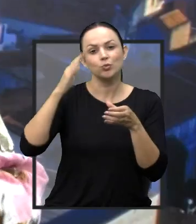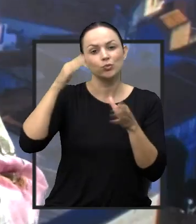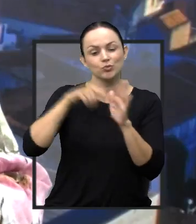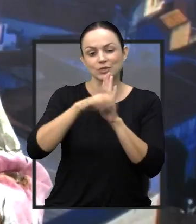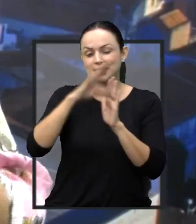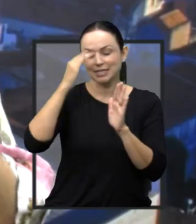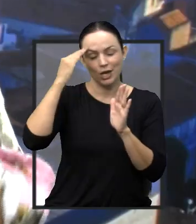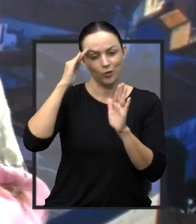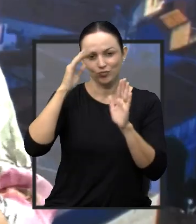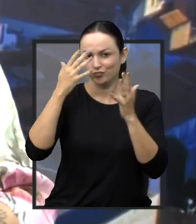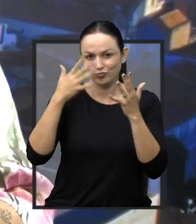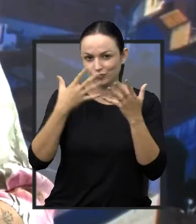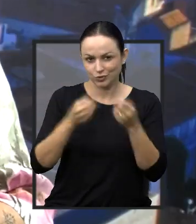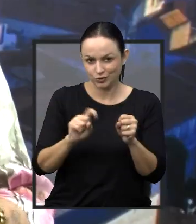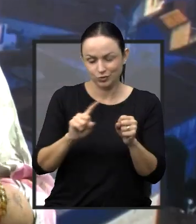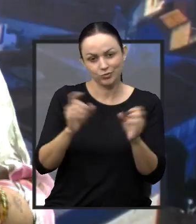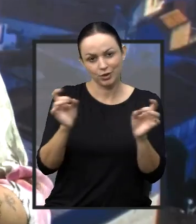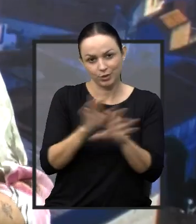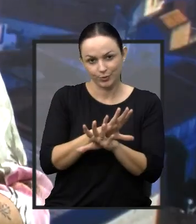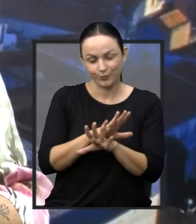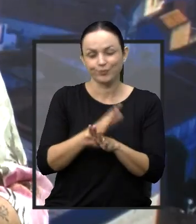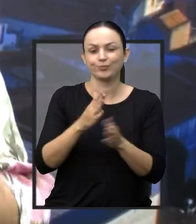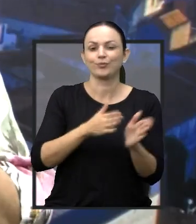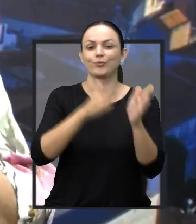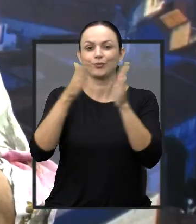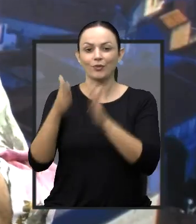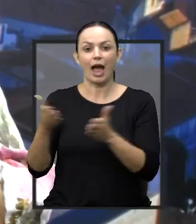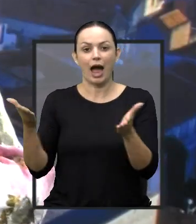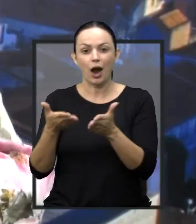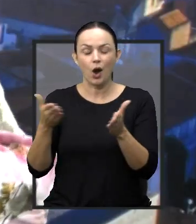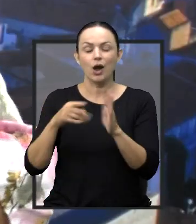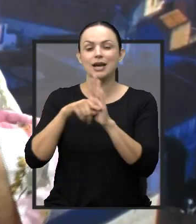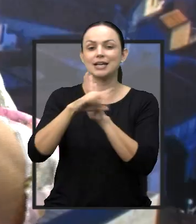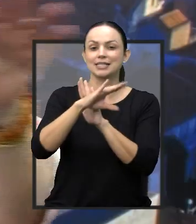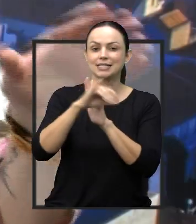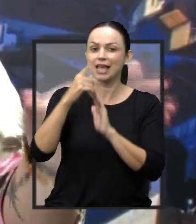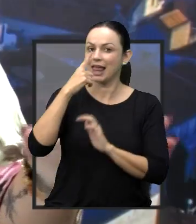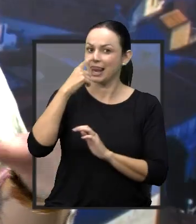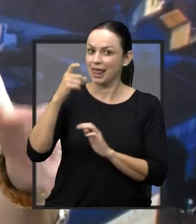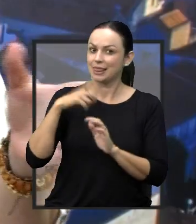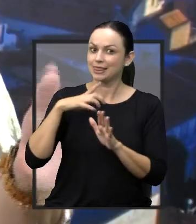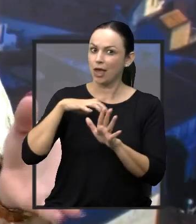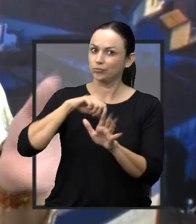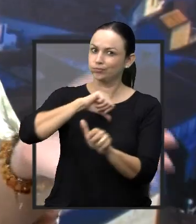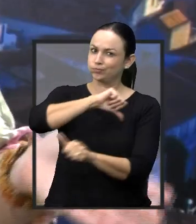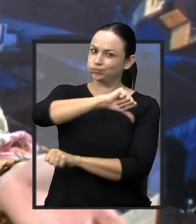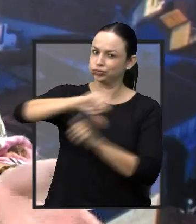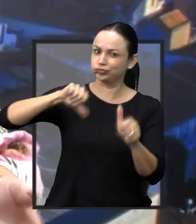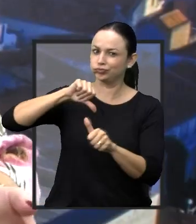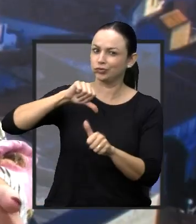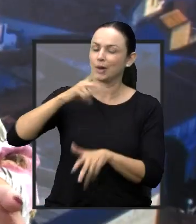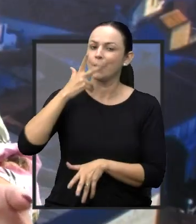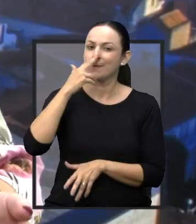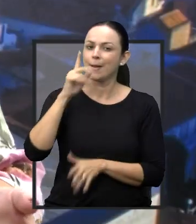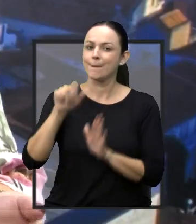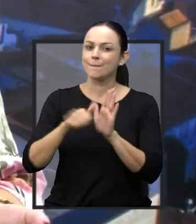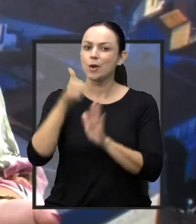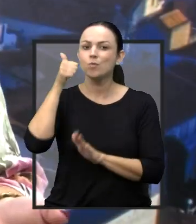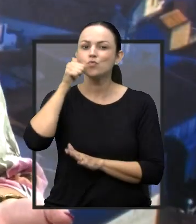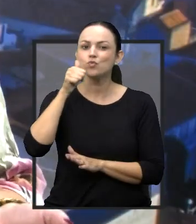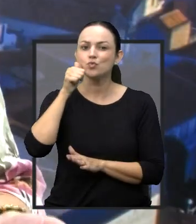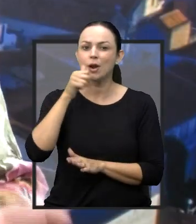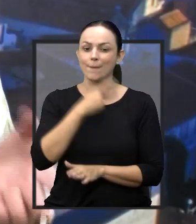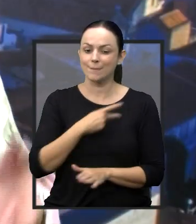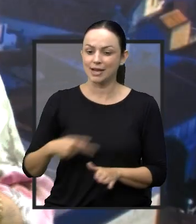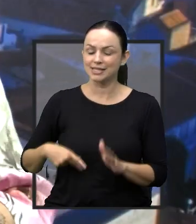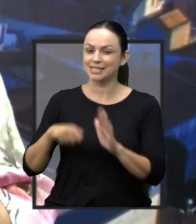ela se encerra. E agora nós estamos com a SEI do Lixo. A SEI do Lixo tem uma reviravolta, não sei, parece que é a primeira vez que uma mulher